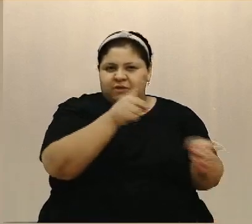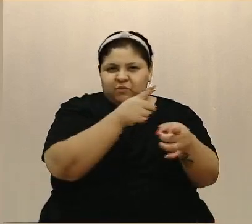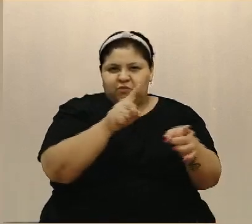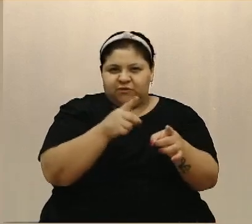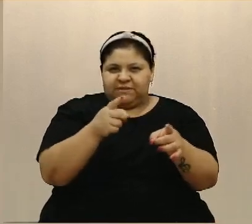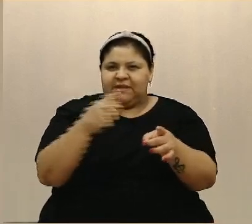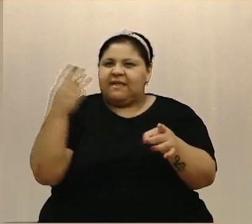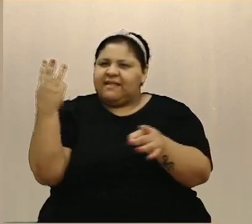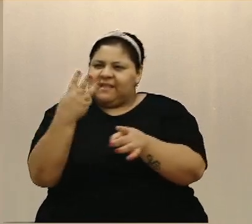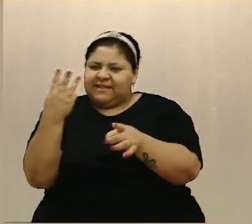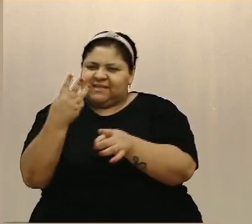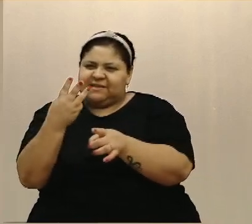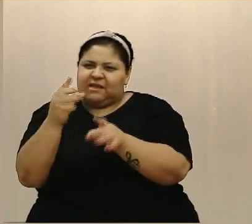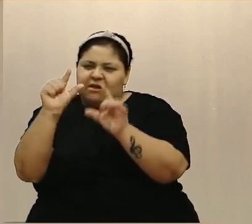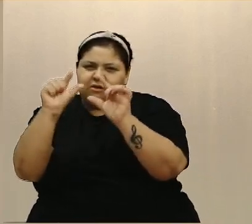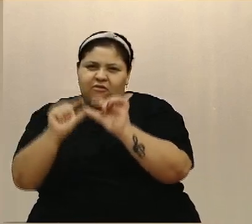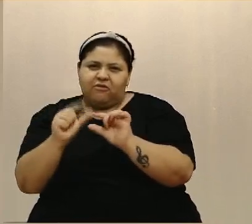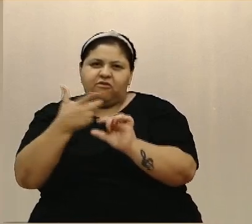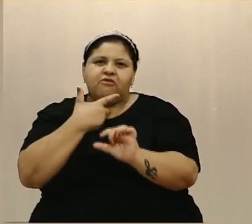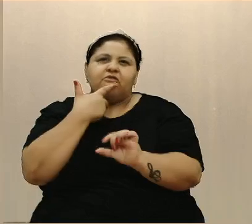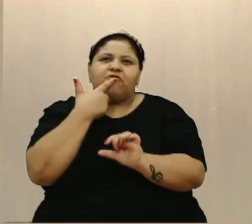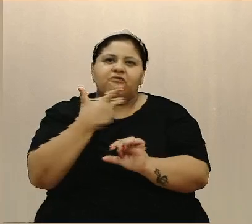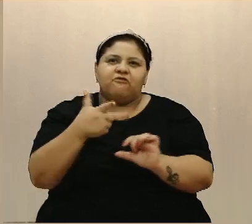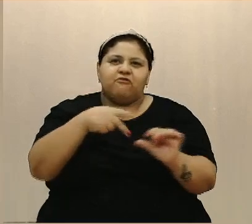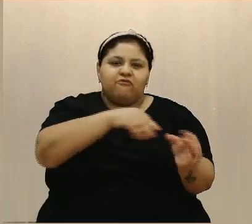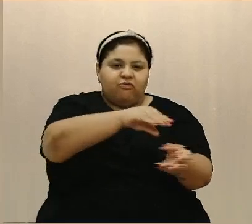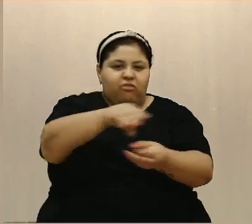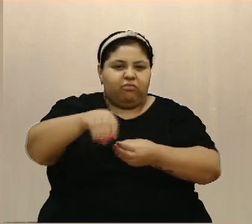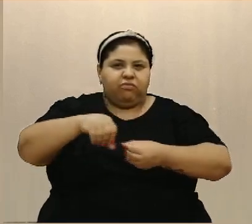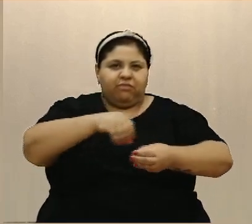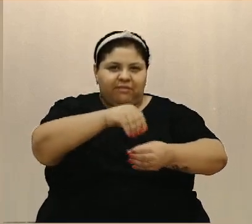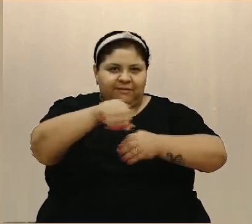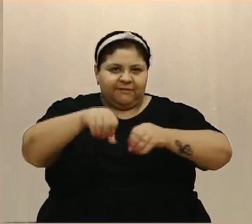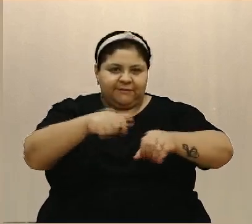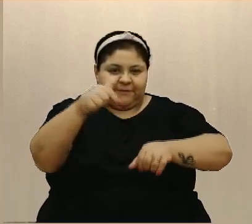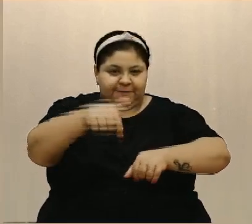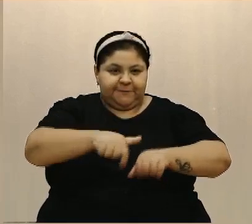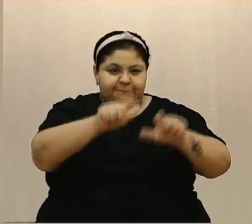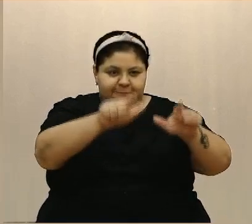Vamos começar então falando da nossa terra, do Rio Grande do Sul. Pode ser?